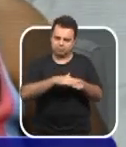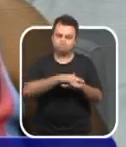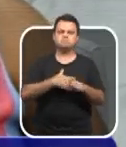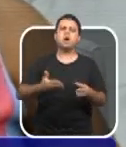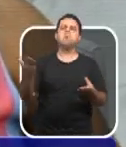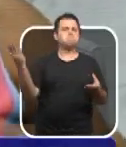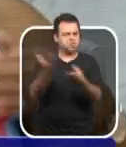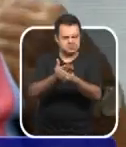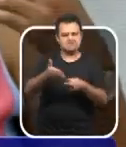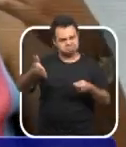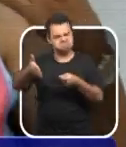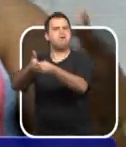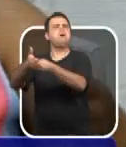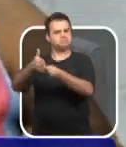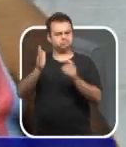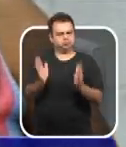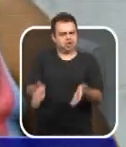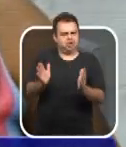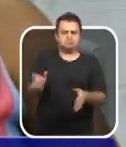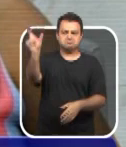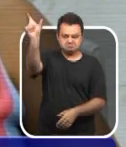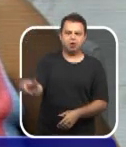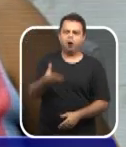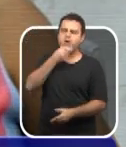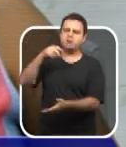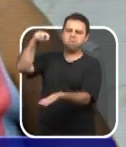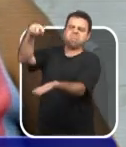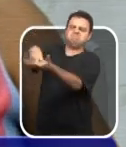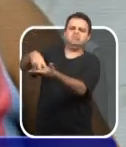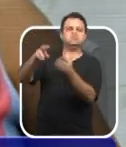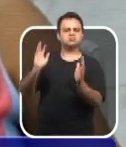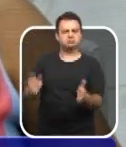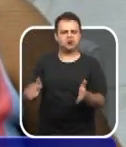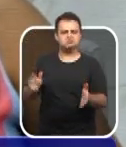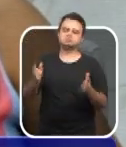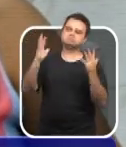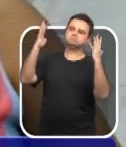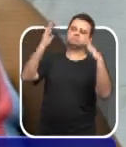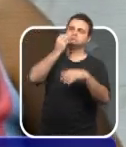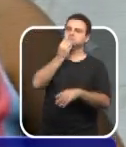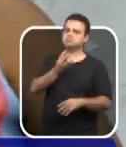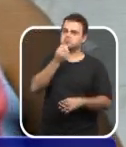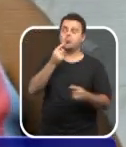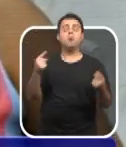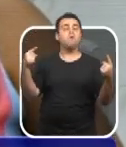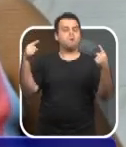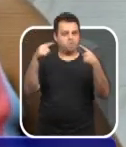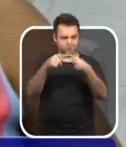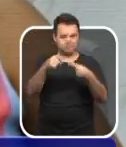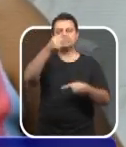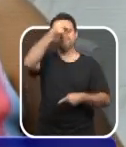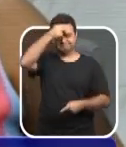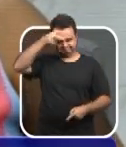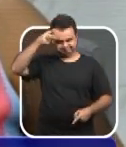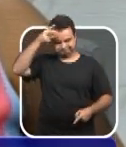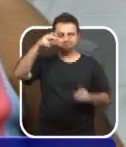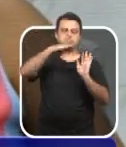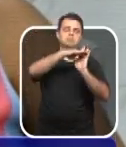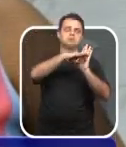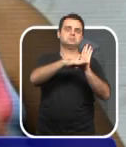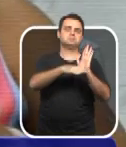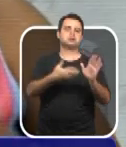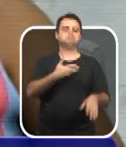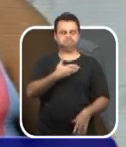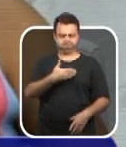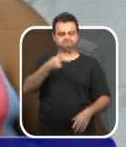de denúncia, olha, o agressor está sendo punido. Então, isso faz parte da política pública. Então, se a gente